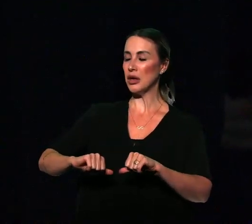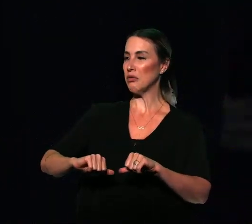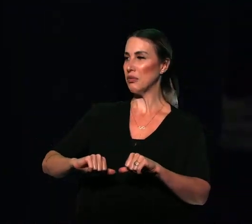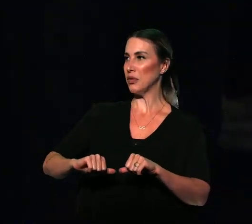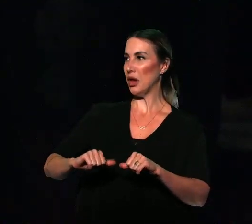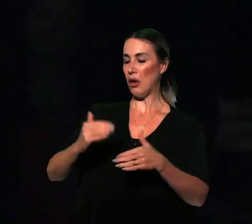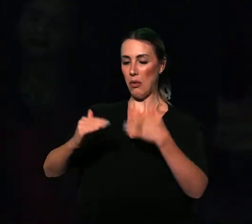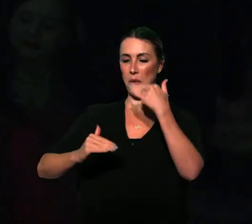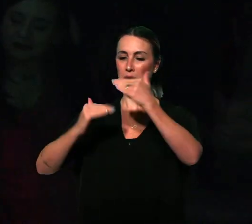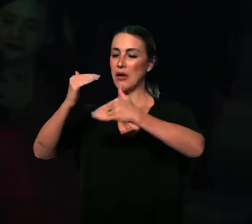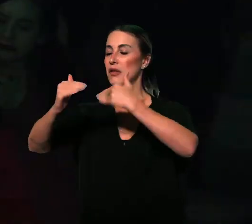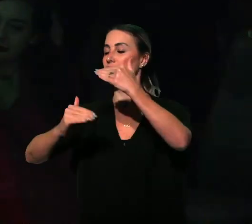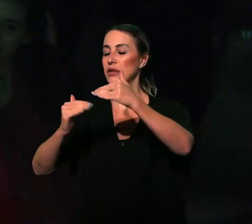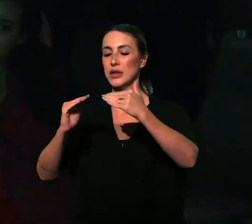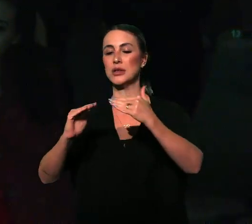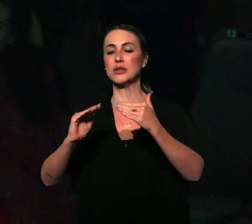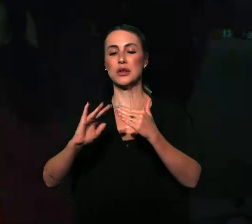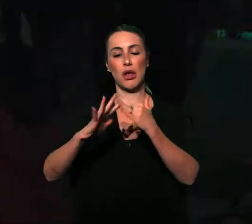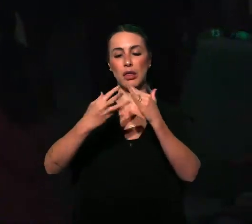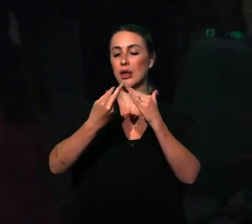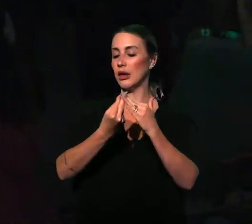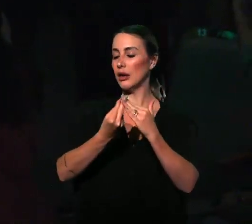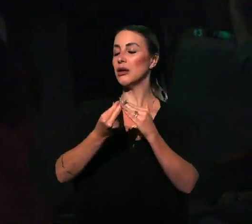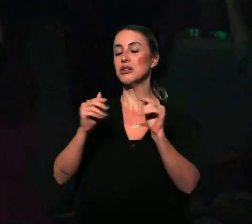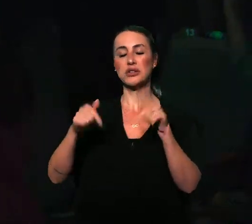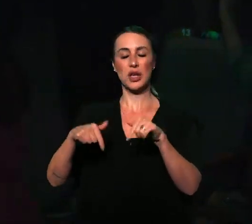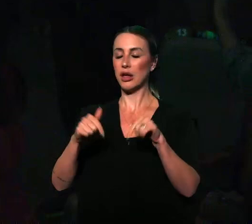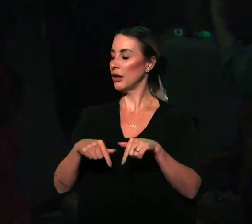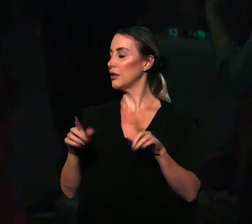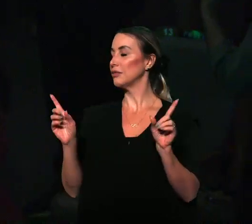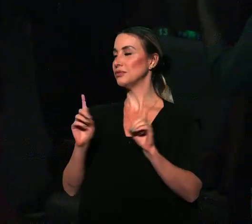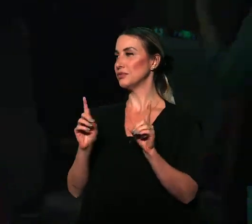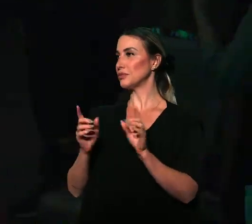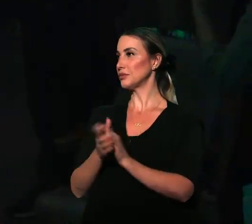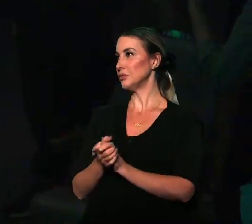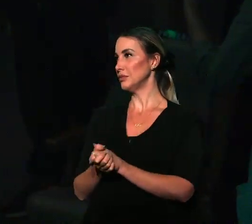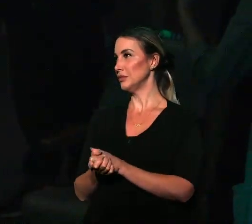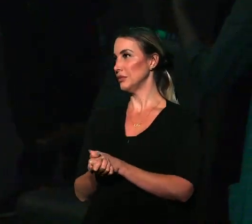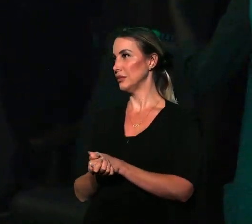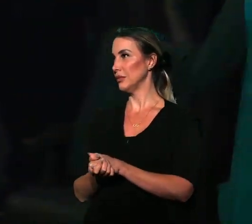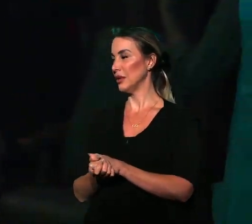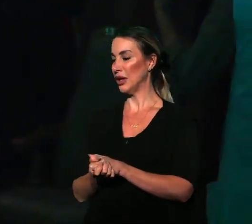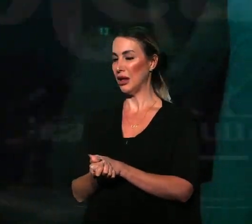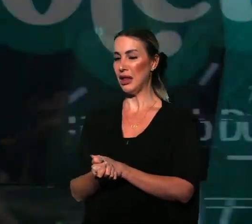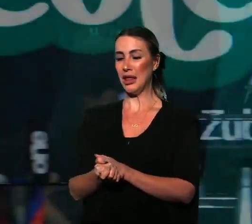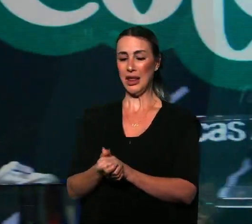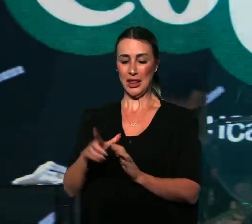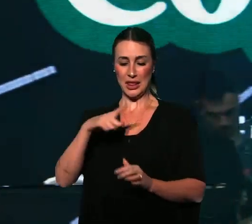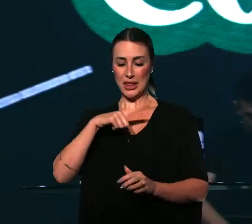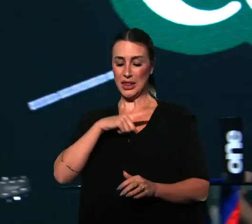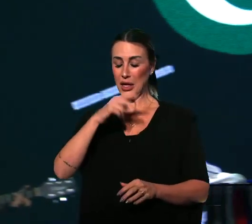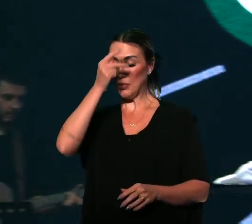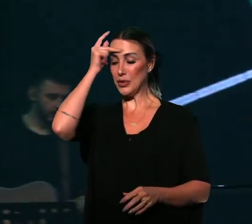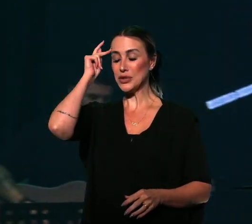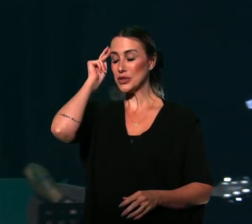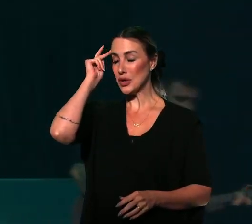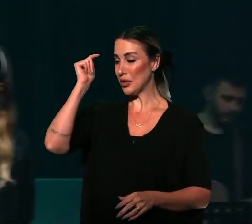Pai. Irmãos nossos aqui vieram à frente, trazendo feridas antigas e profundas. Eu quero pedir,